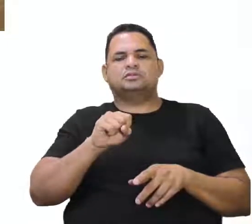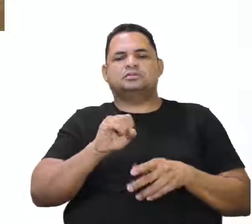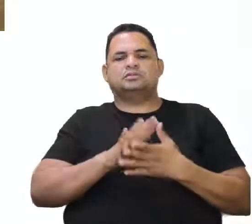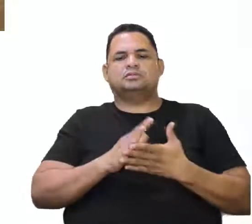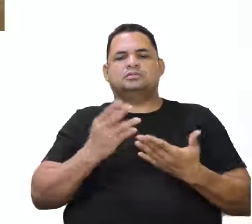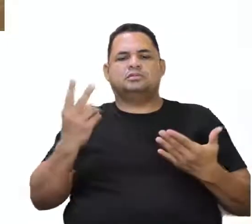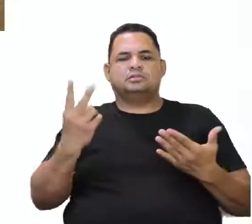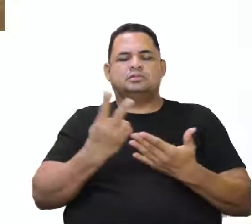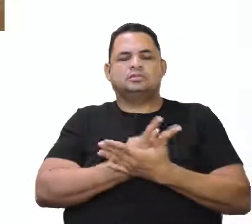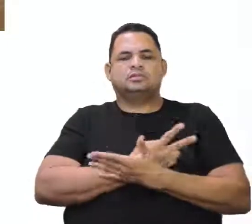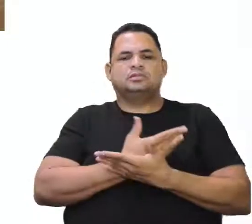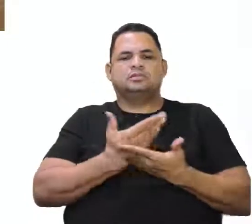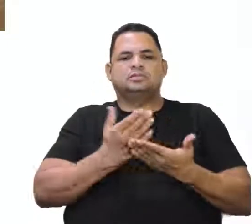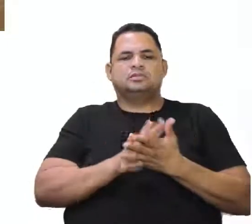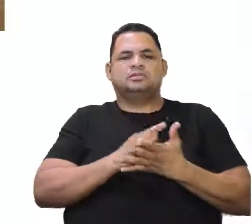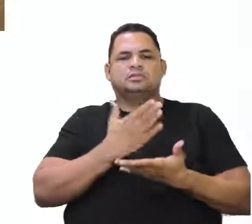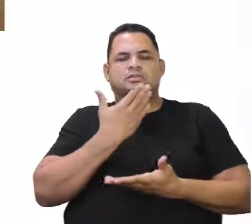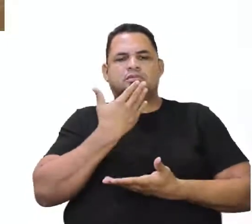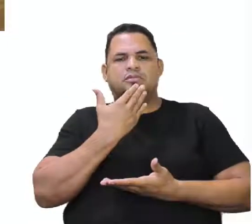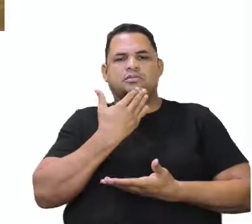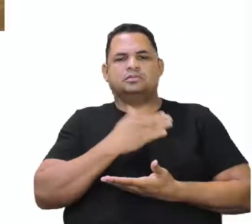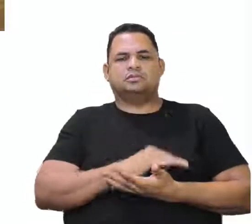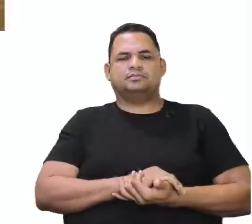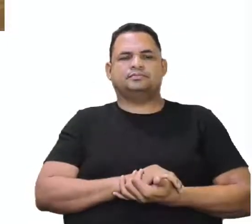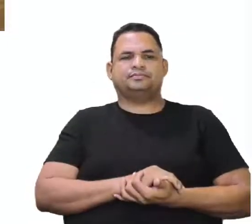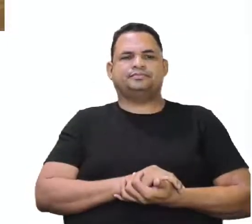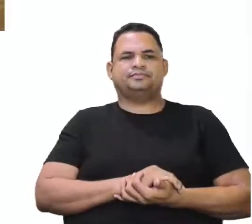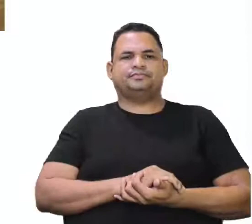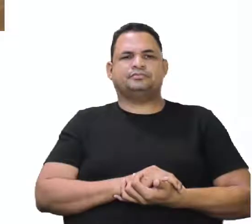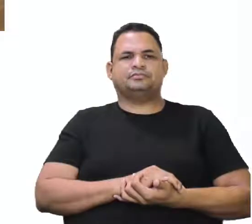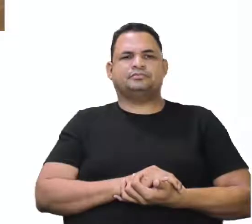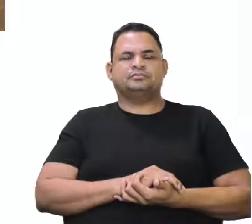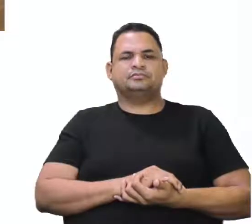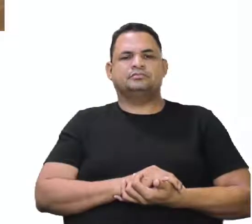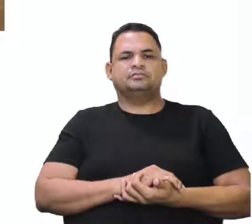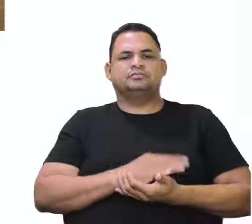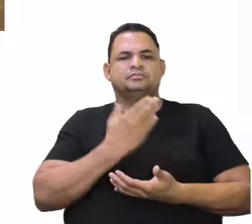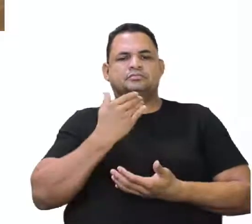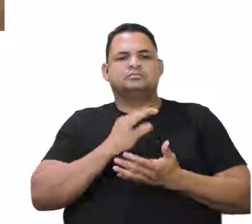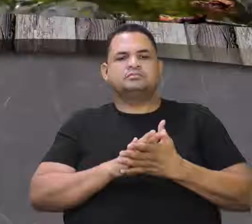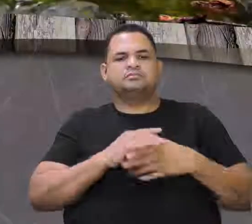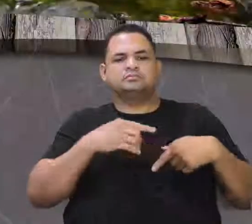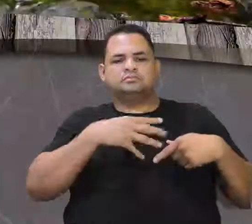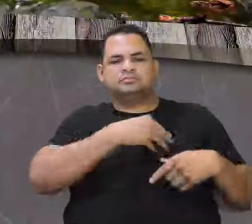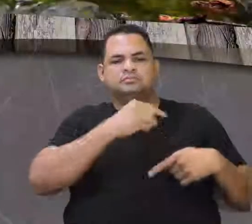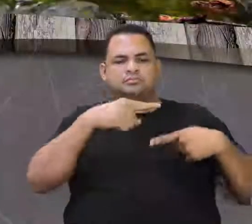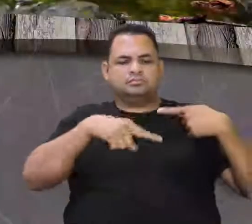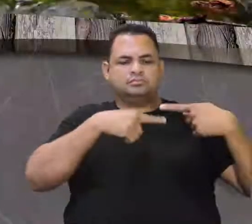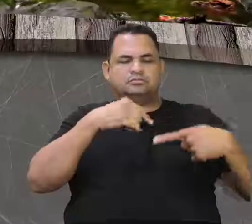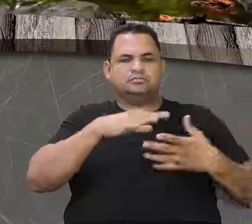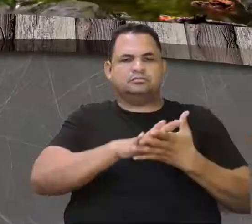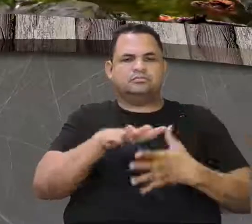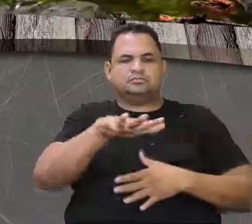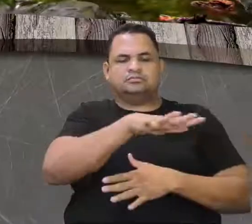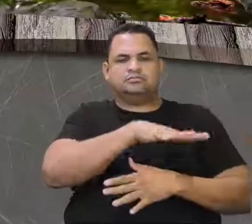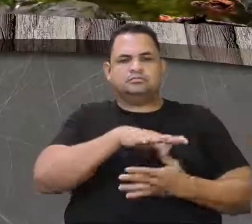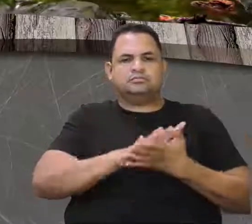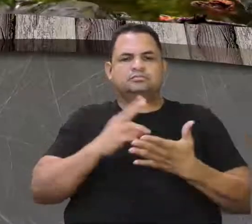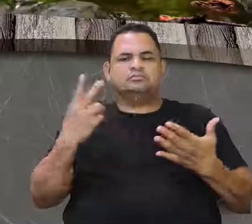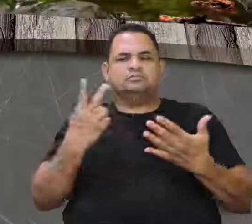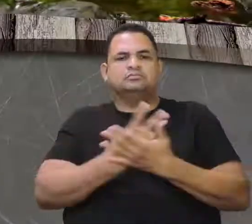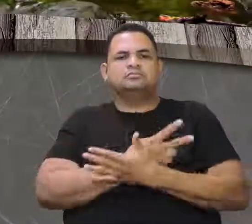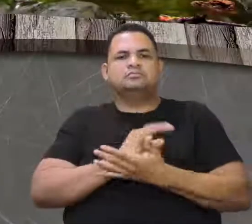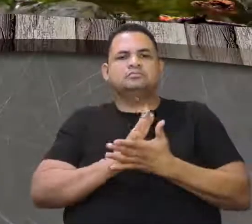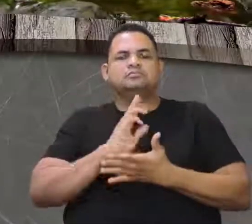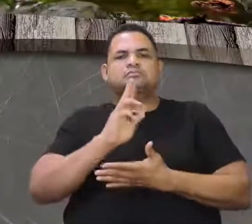parasitismo, que são relacionados aos fatores alimentares. Então, a alimentação, reprodução, espaço, são fatores